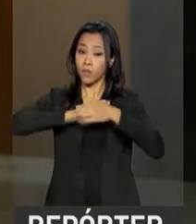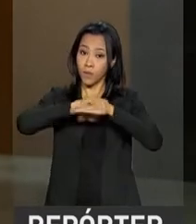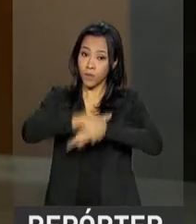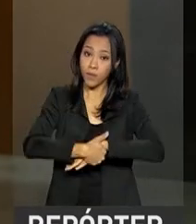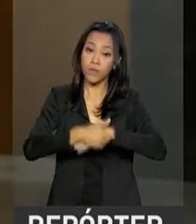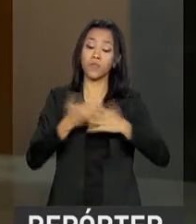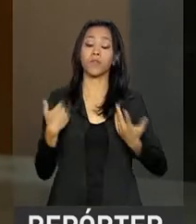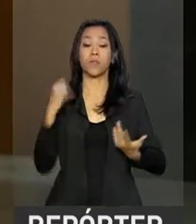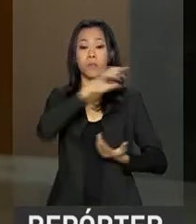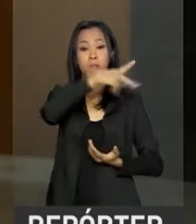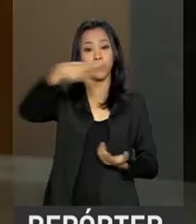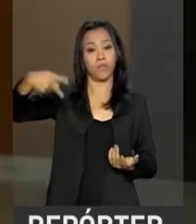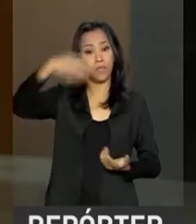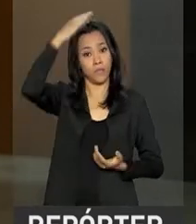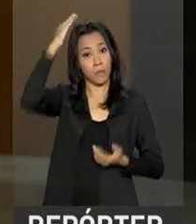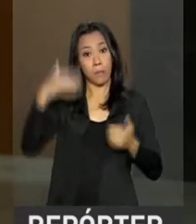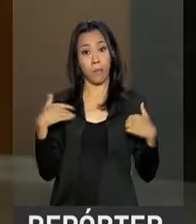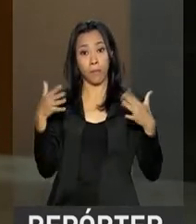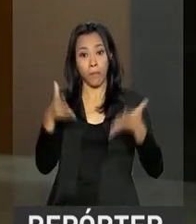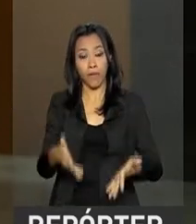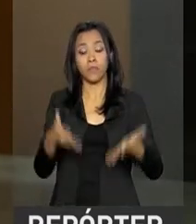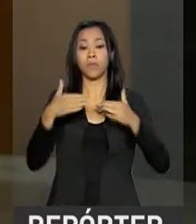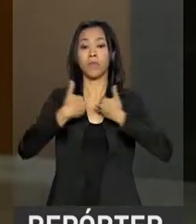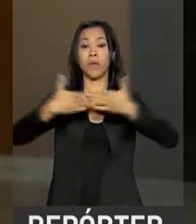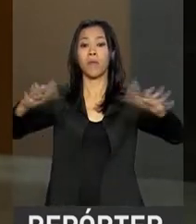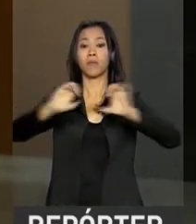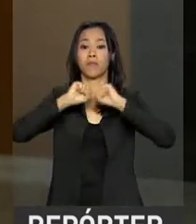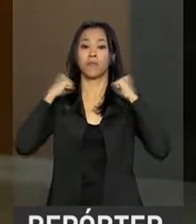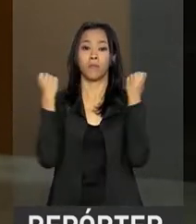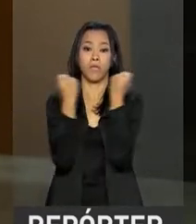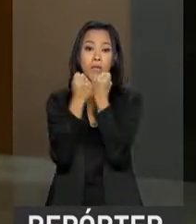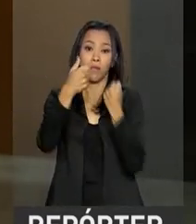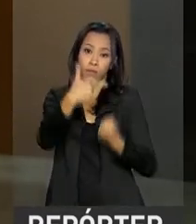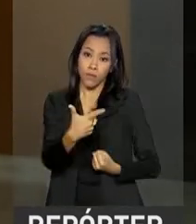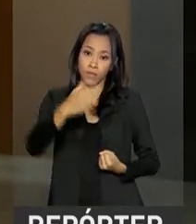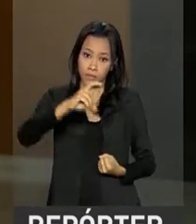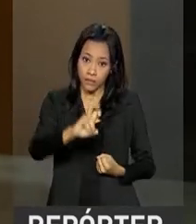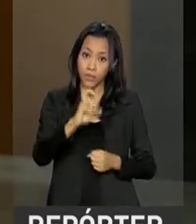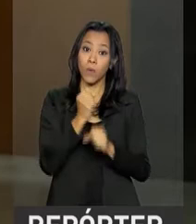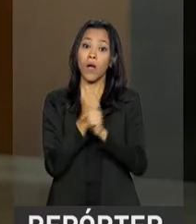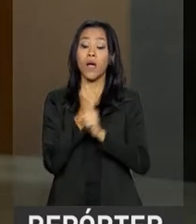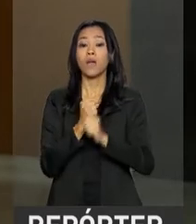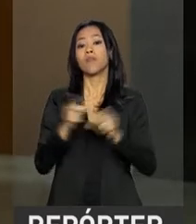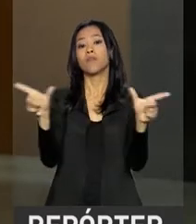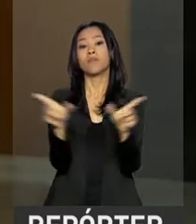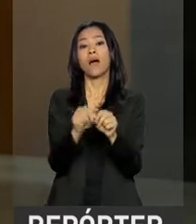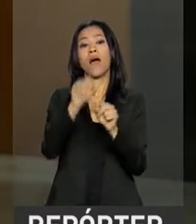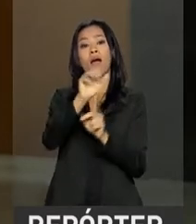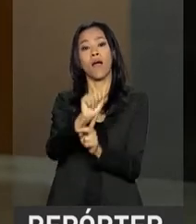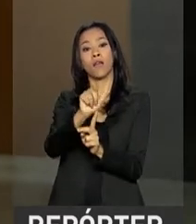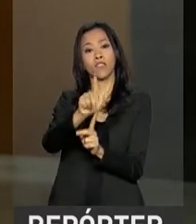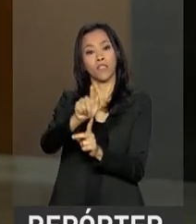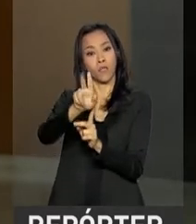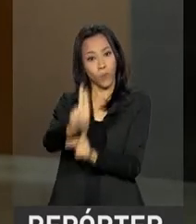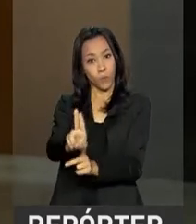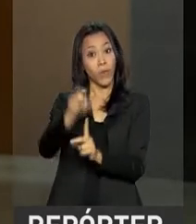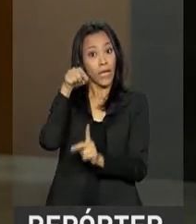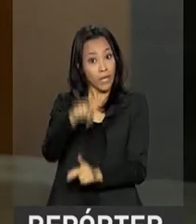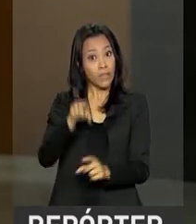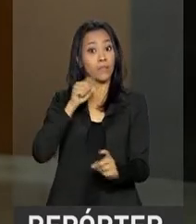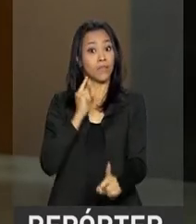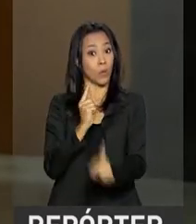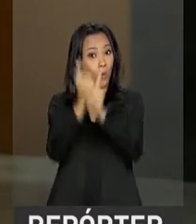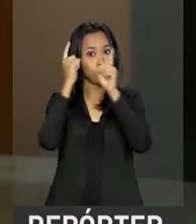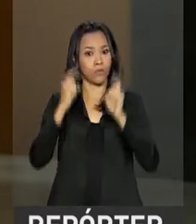participou da abertura do seminário em comemoração aos 25 anos da advocacia geral da união esse evento reúne